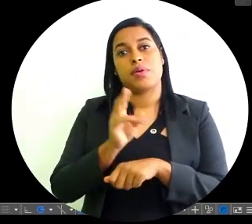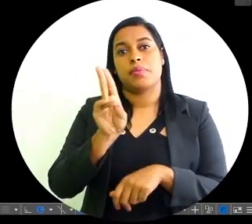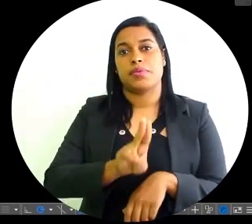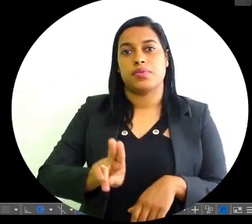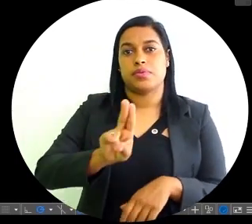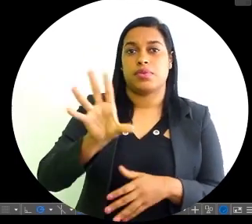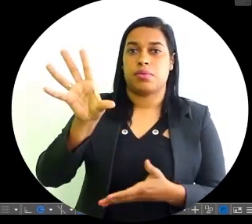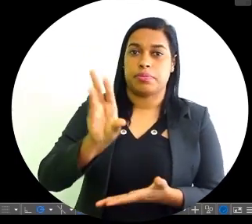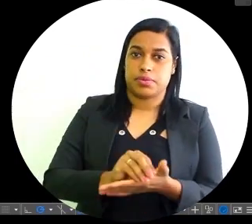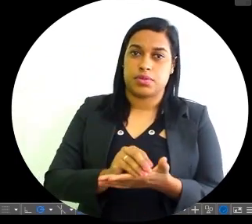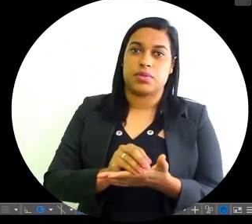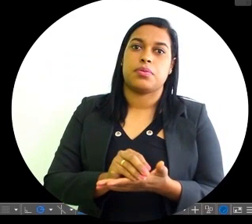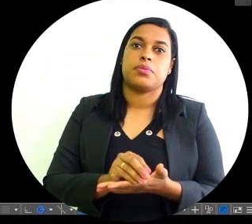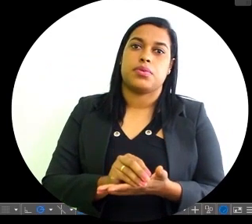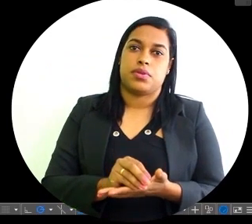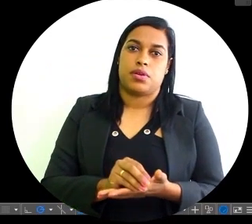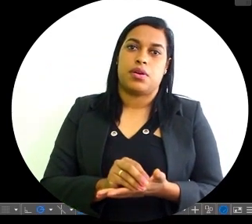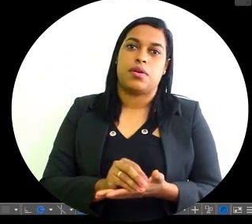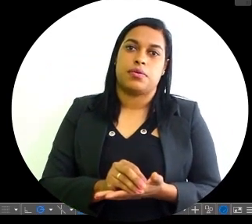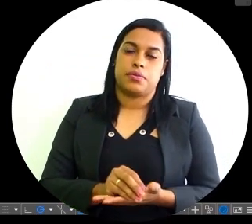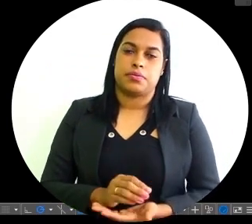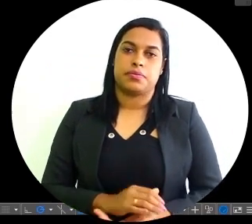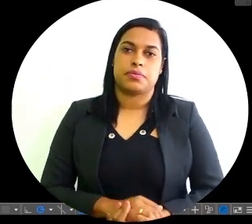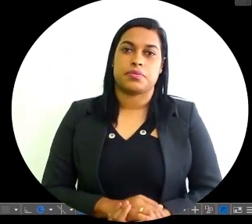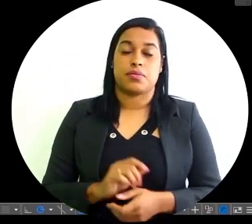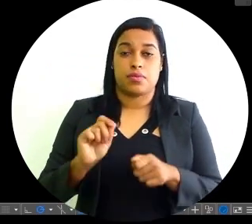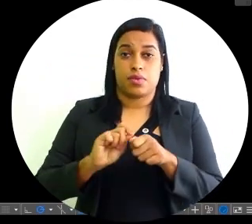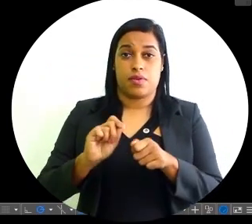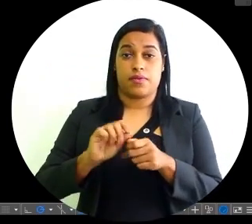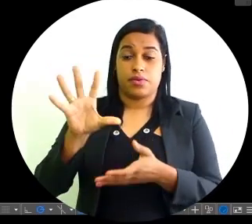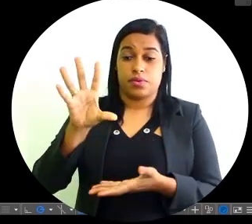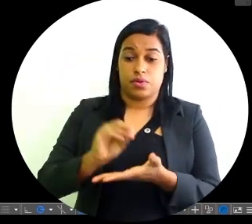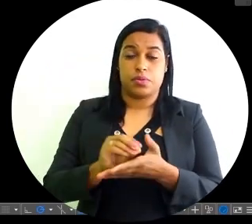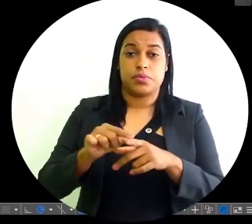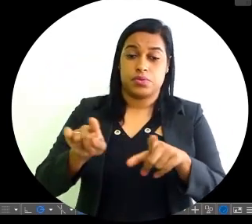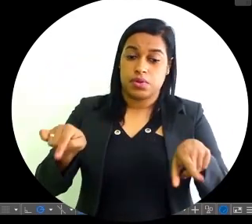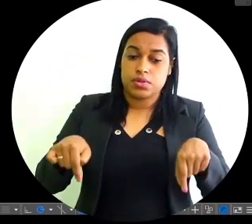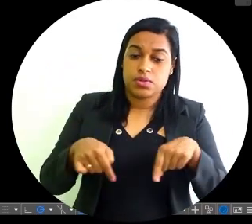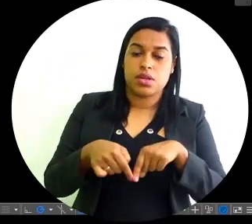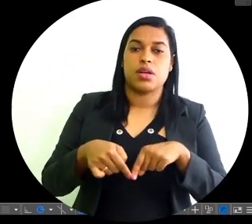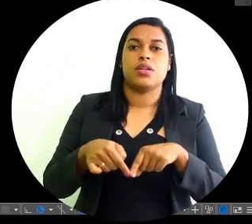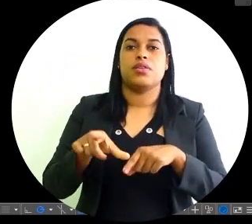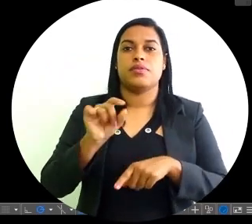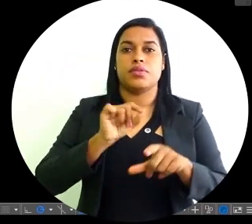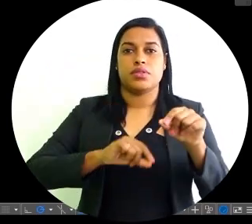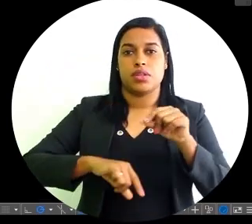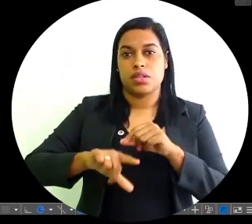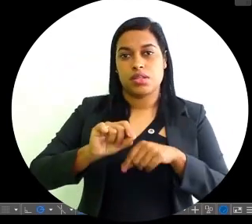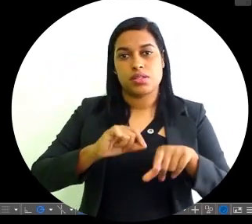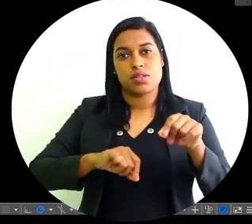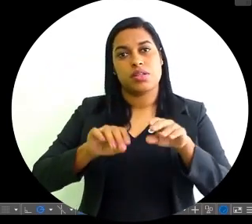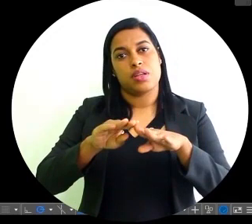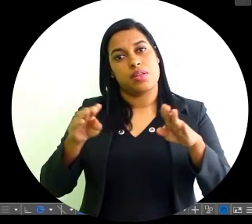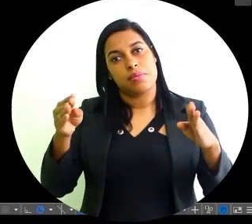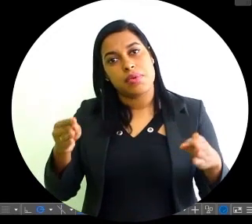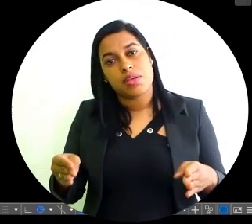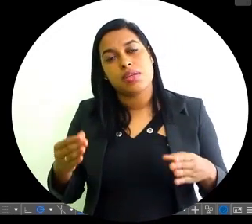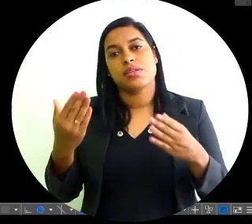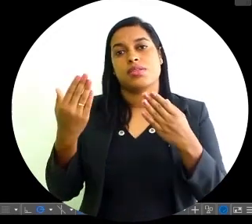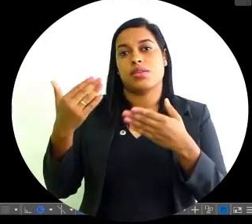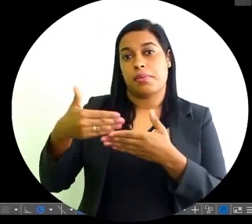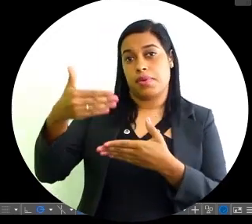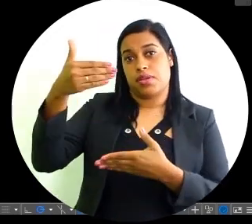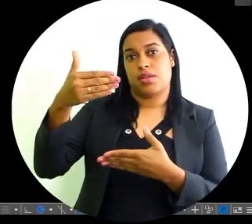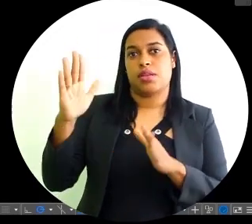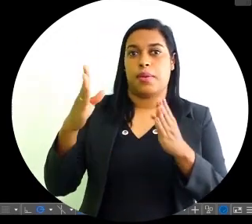copiar. Nesse caso aqui, foi feita uma cópia de uma sala, né? Então foi selecionado tanto a mesa, quanto a parede, a